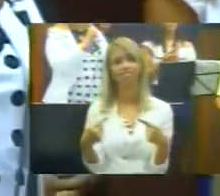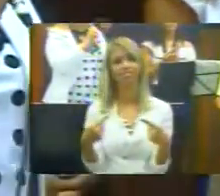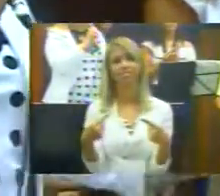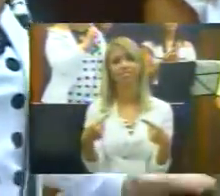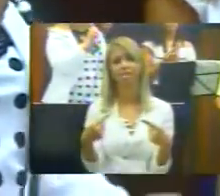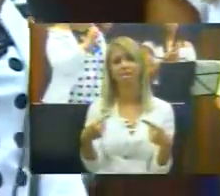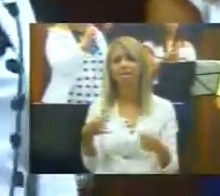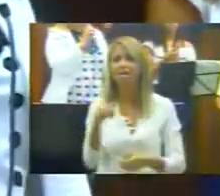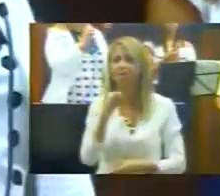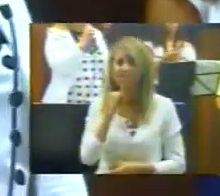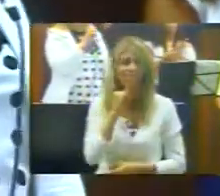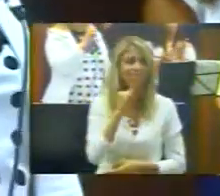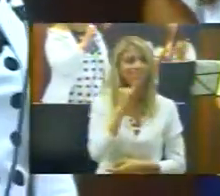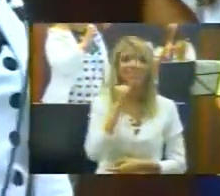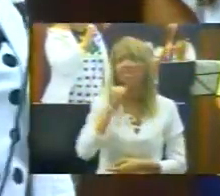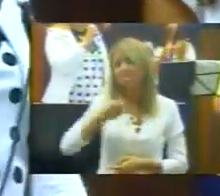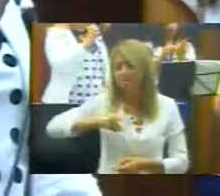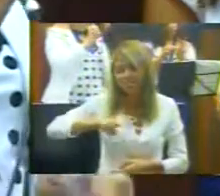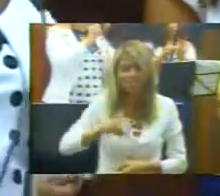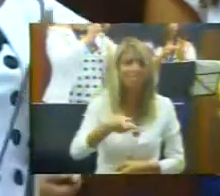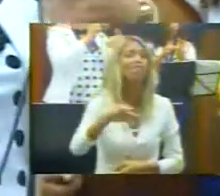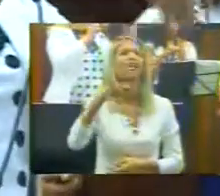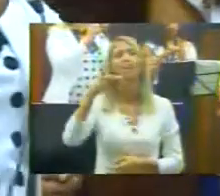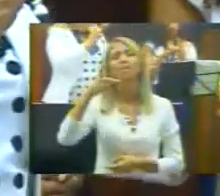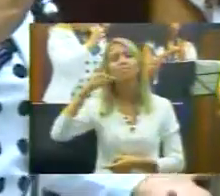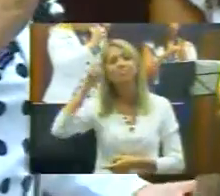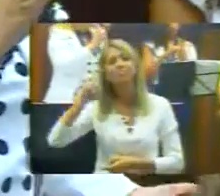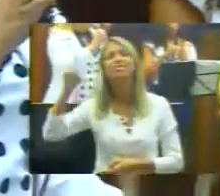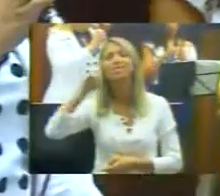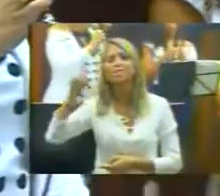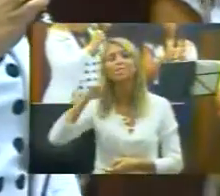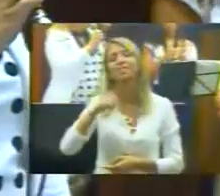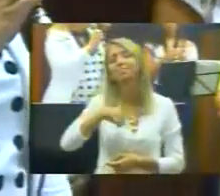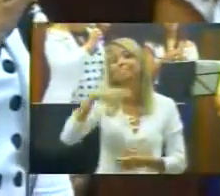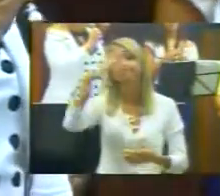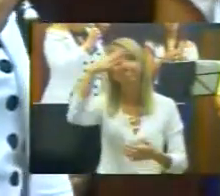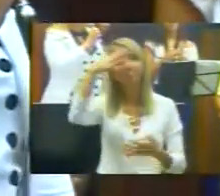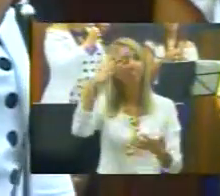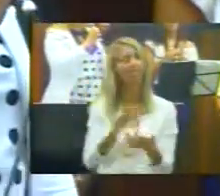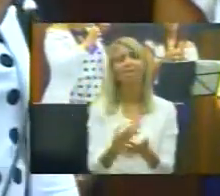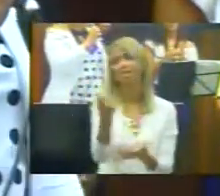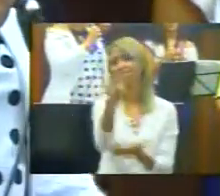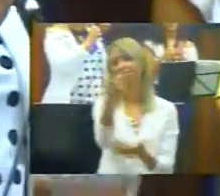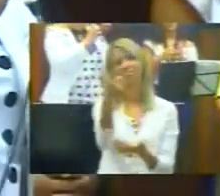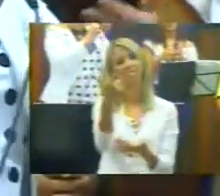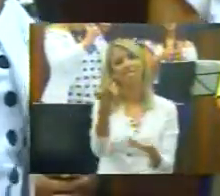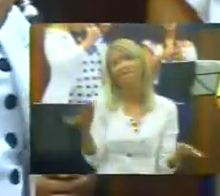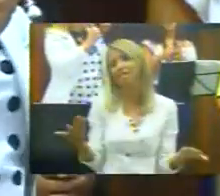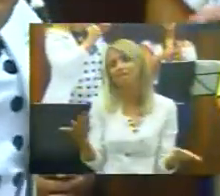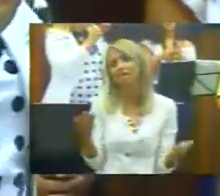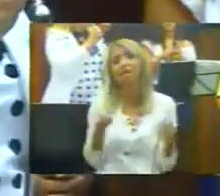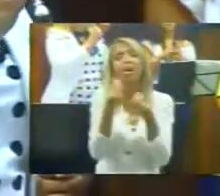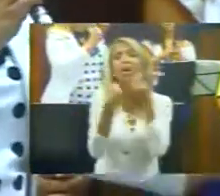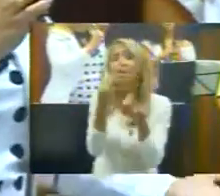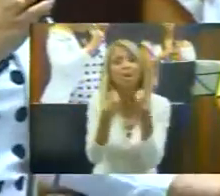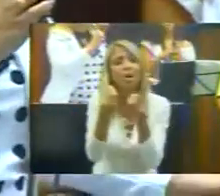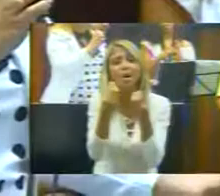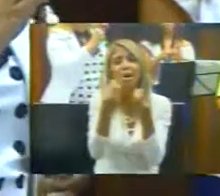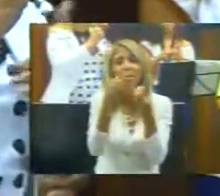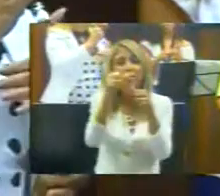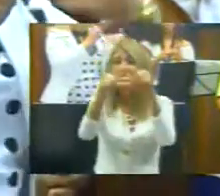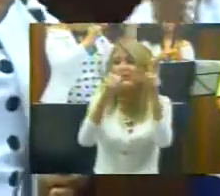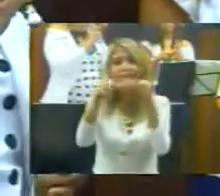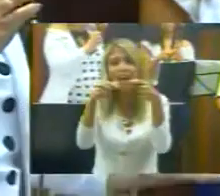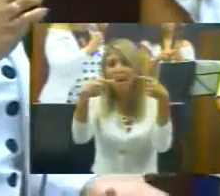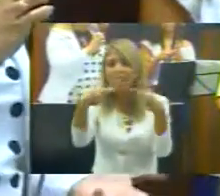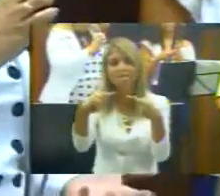Infelizmente, acontecem fatos todos os dias que nos leva a desacreditar mesmo, eu entendo. Mas como mudar a política se